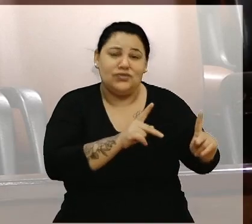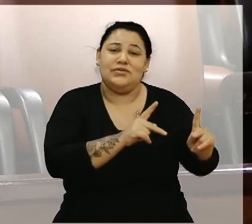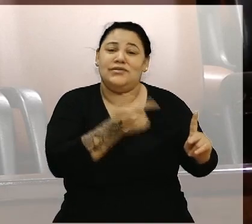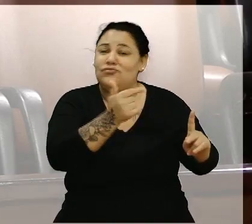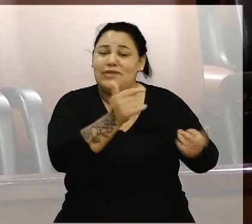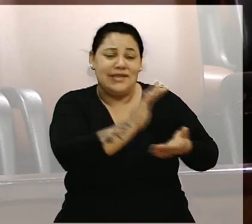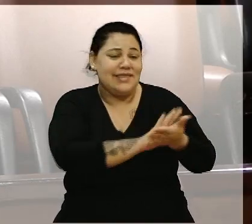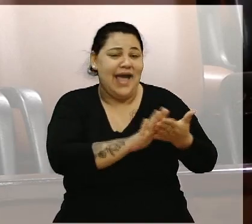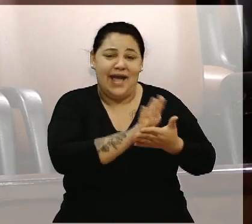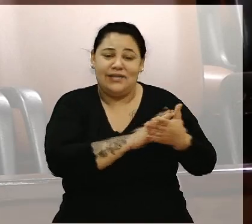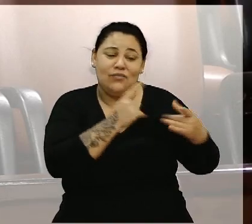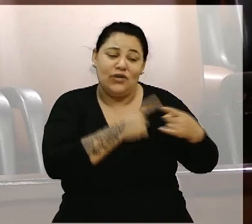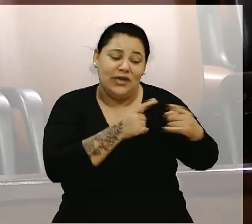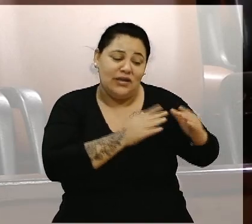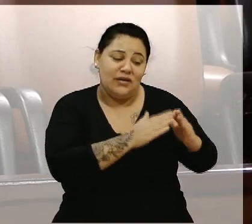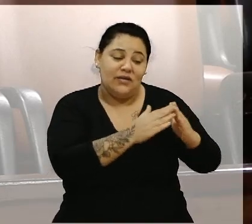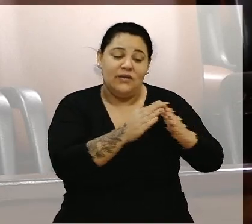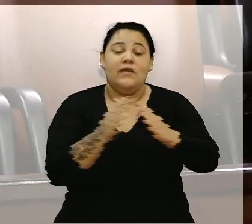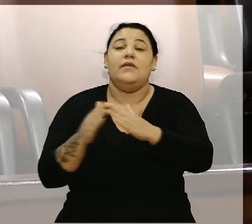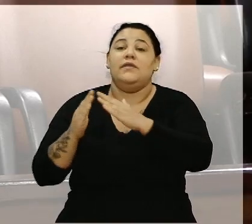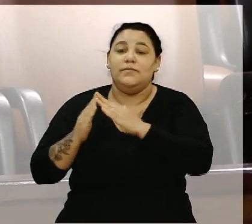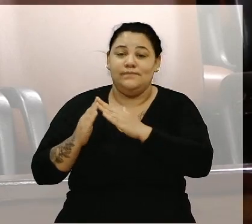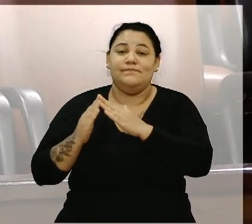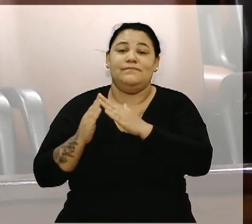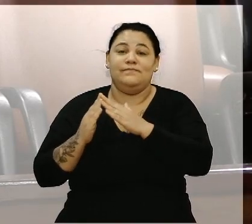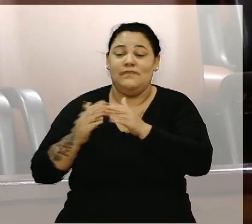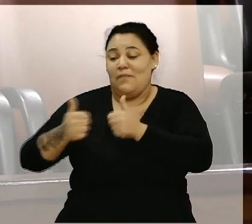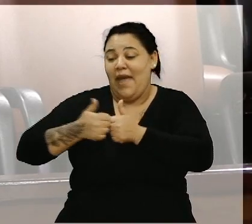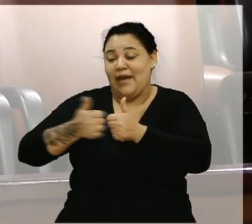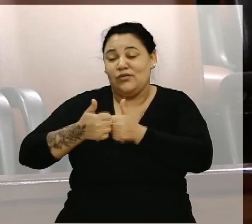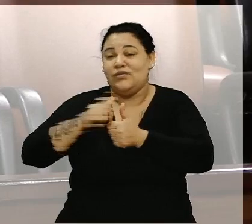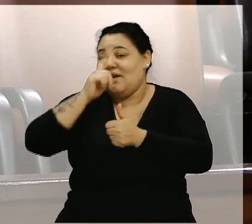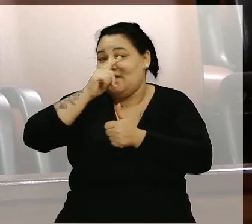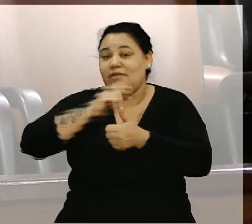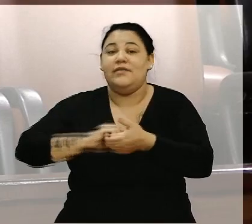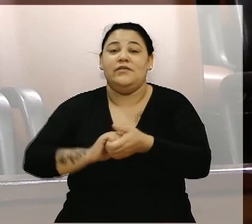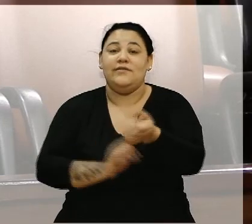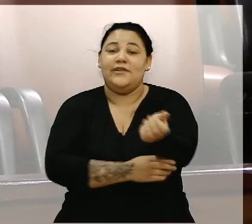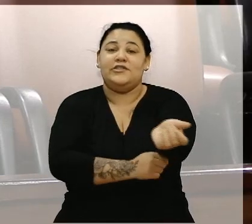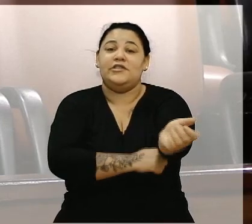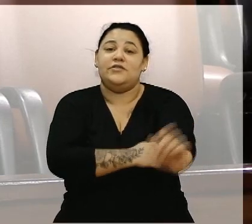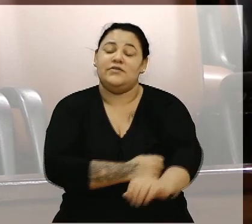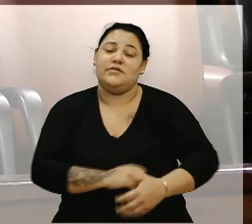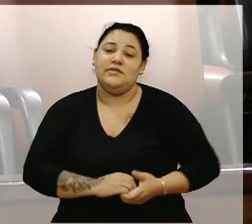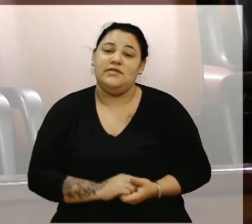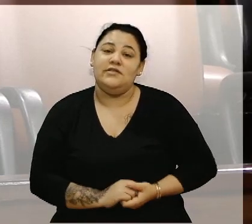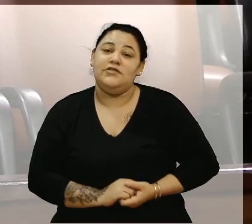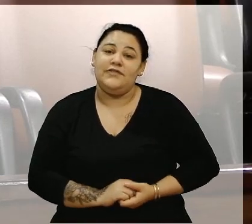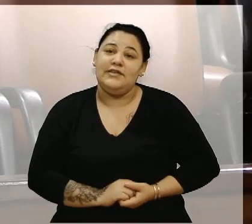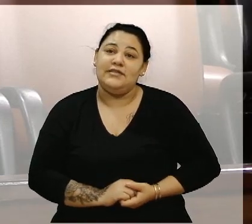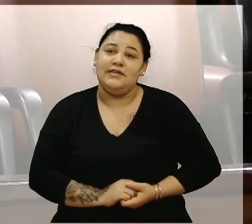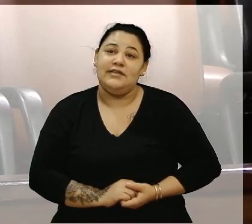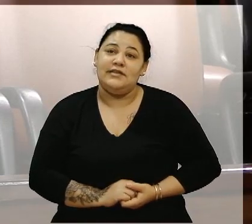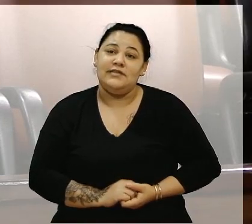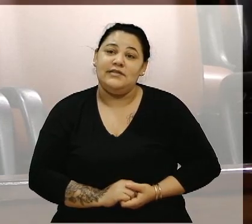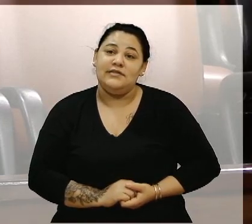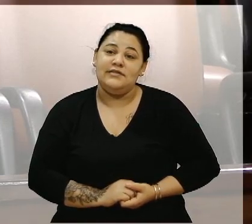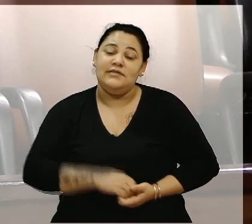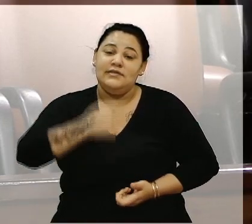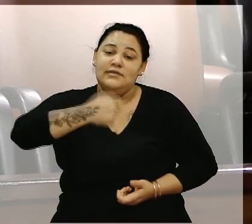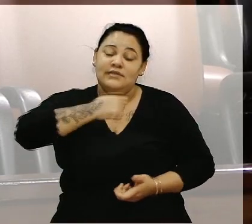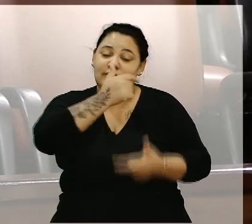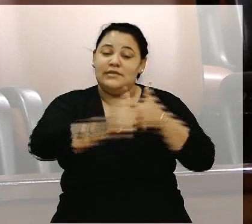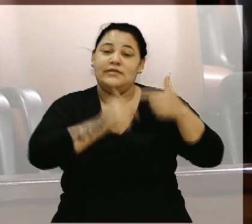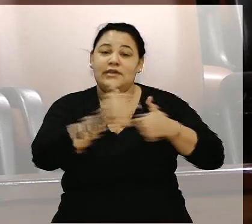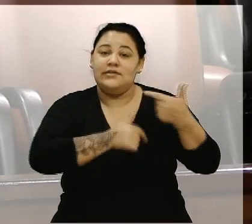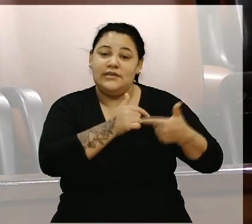morando próximo os caminhos das águas. Então deveremos sim trabalhar, discutir, educar para